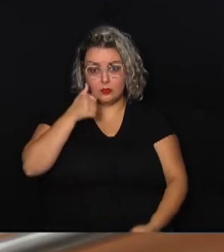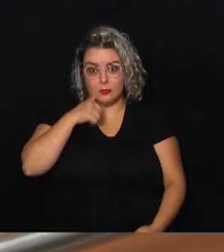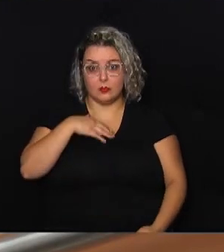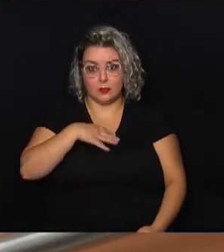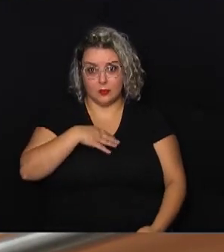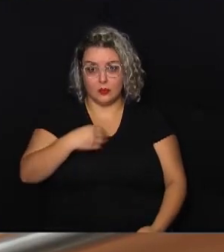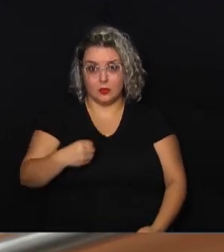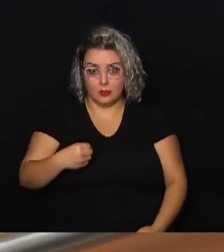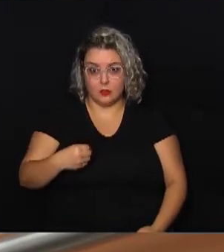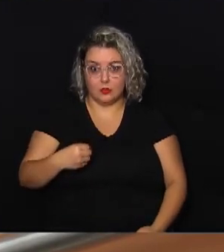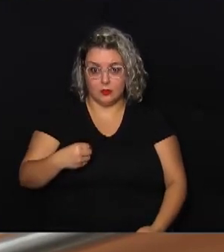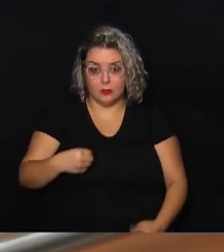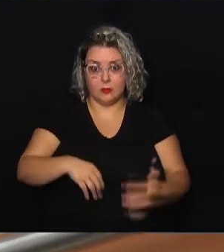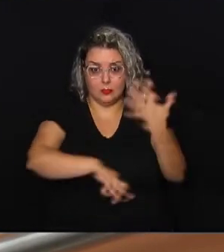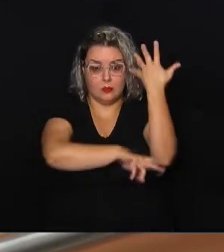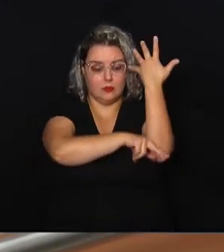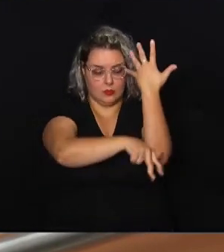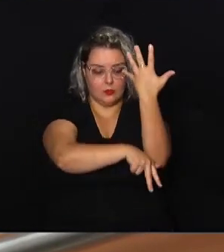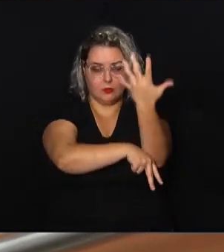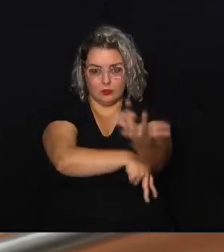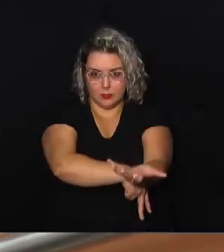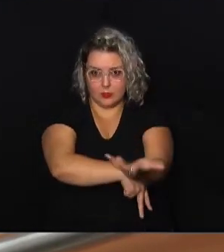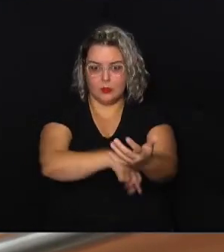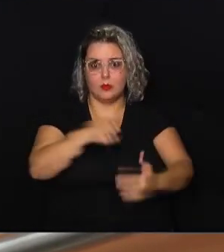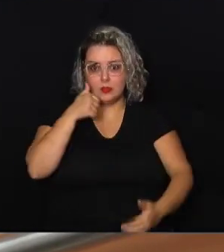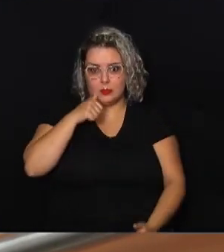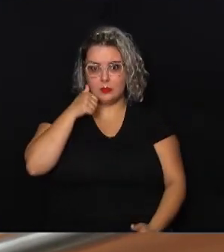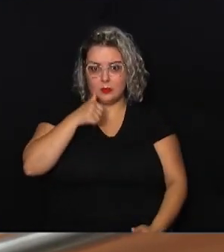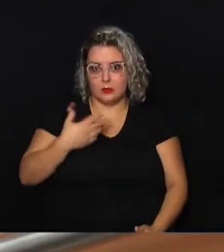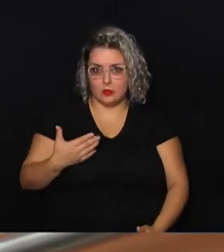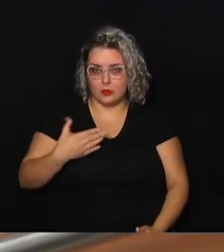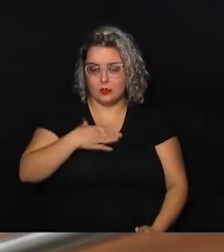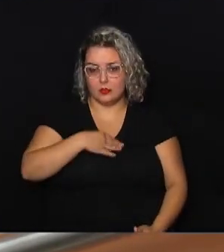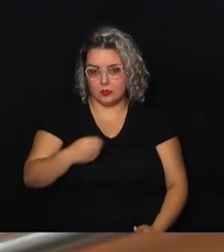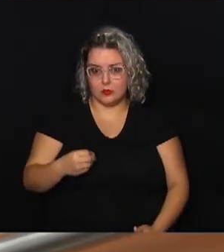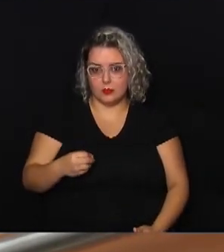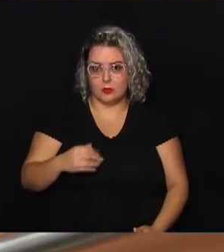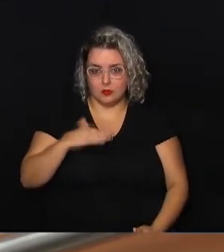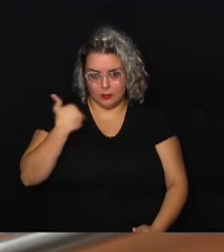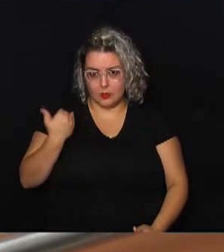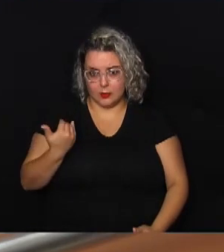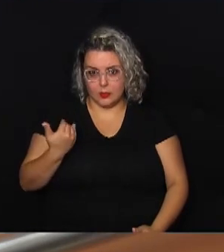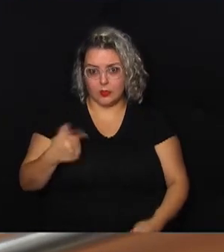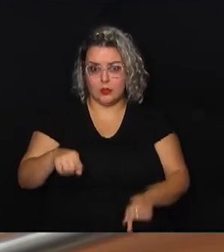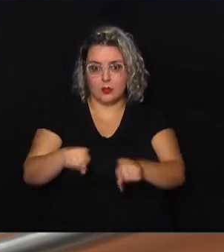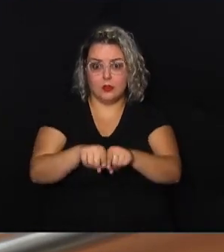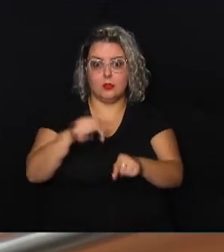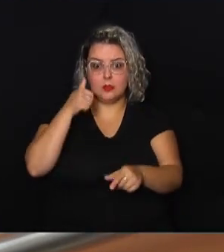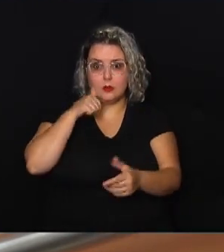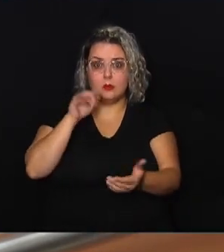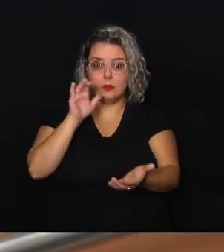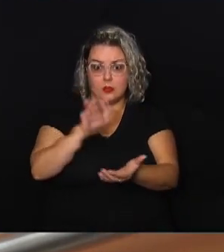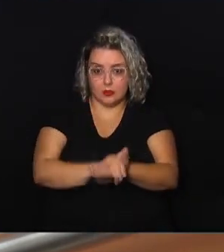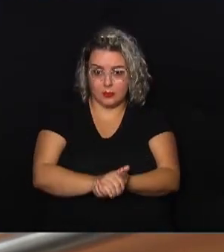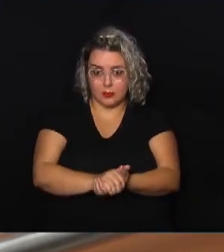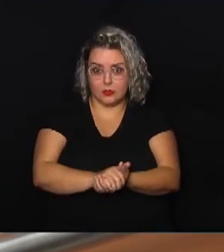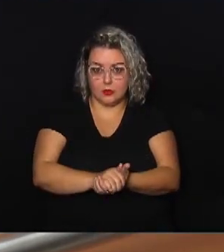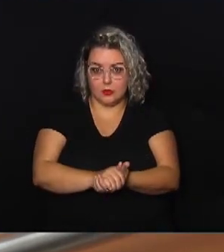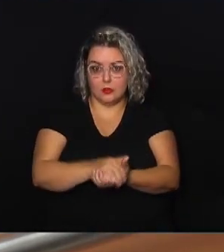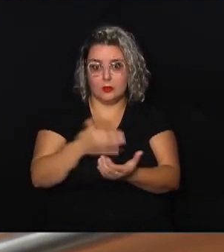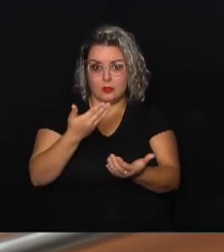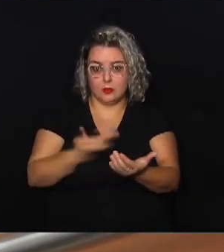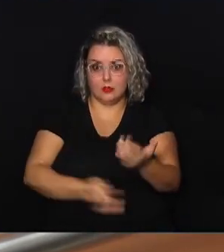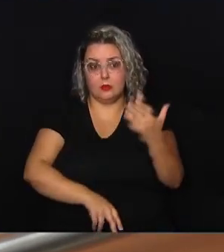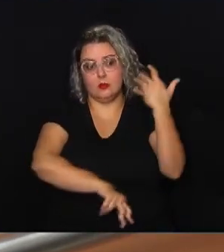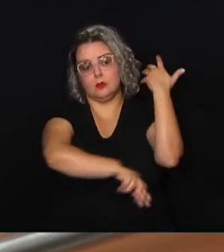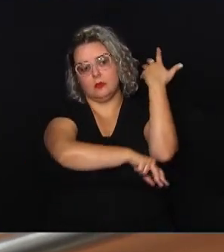de 7 anos, aquela jovem menina de 7 anos, e também a esposa que perdeu o marido na queda da árvore no